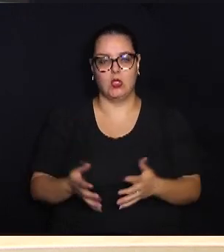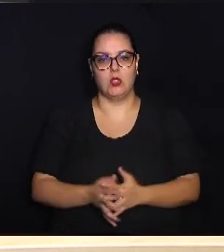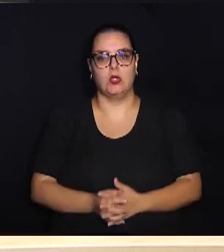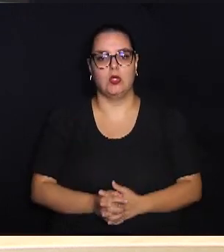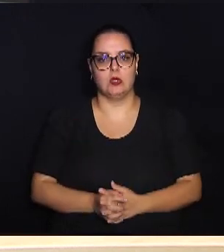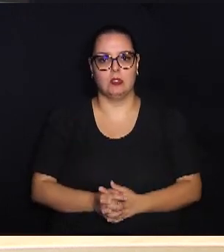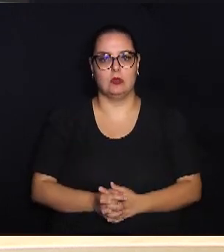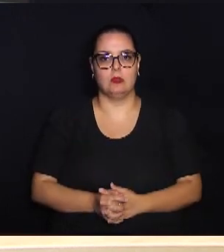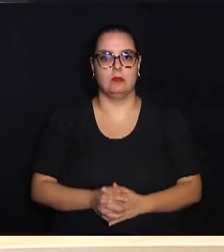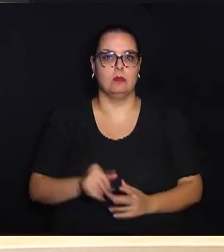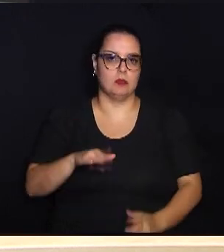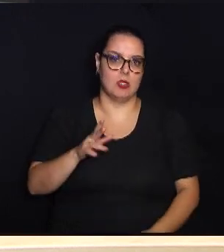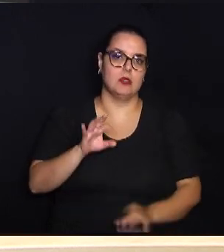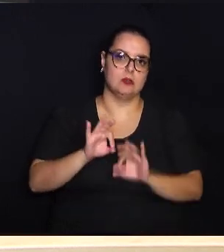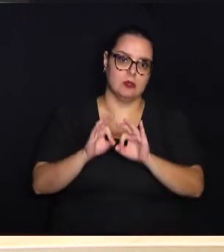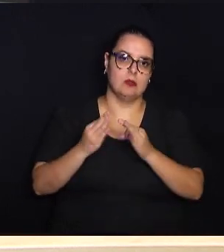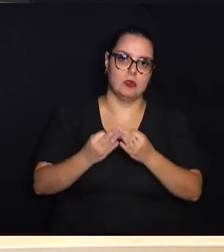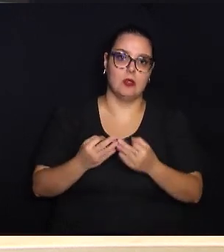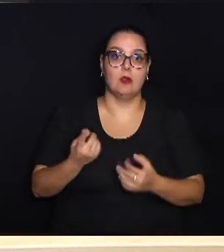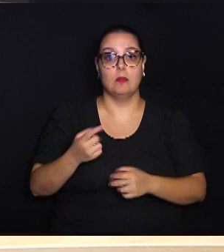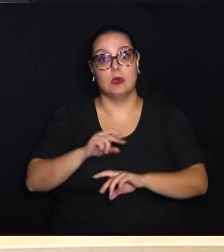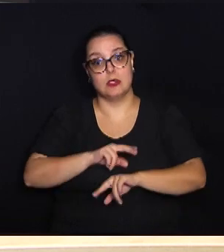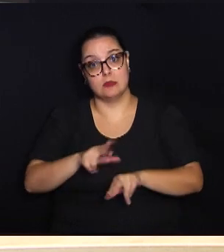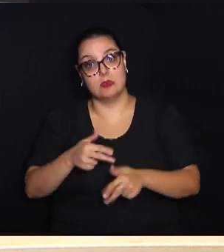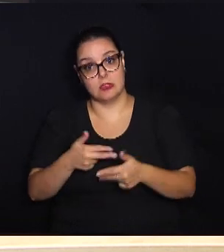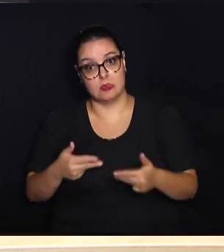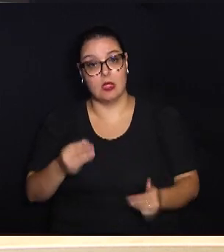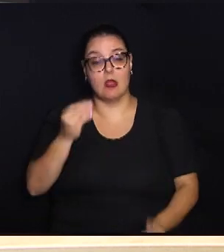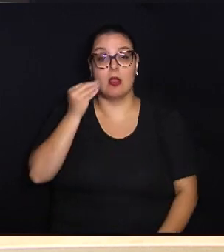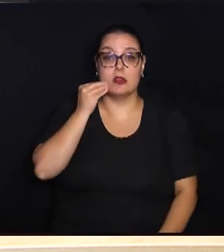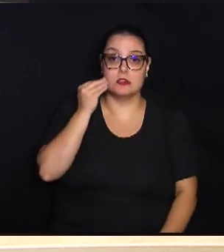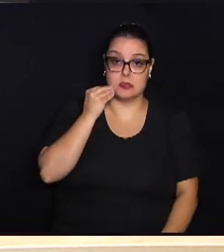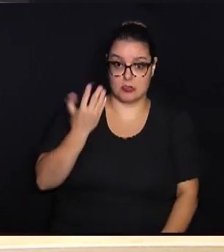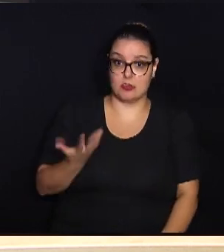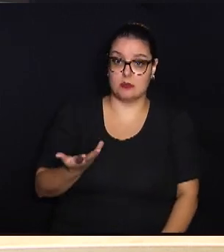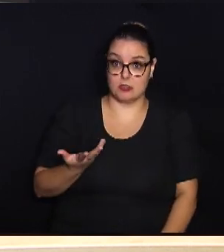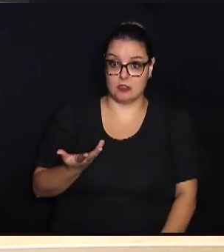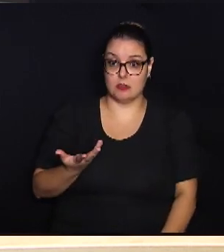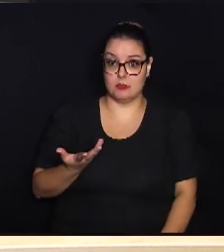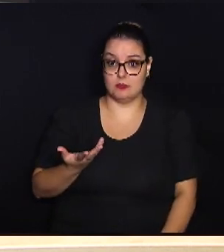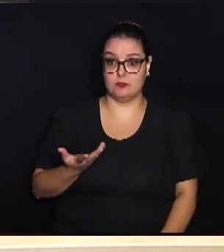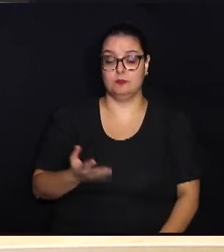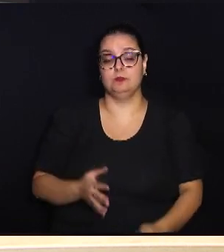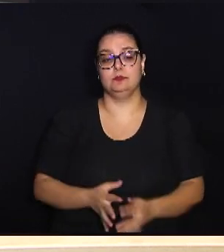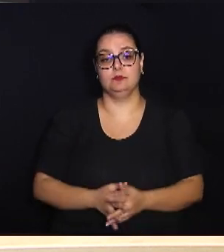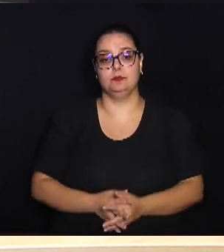pessoas, mais com as famílias, né? Mas uma das questões é tentar